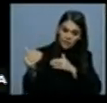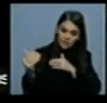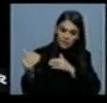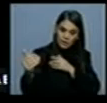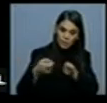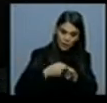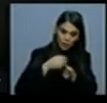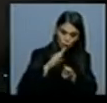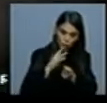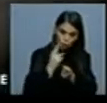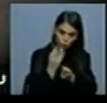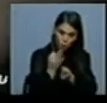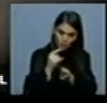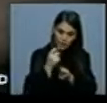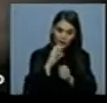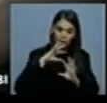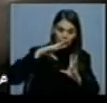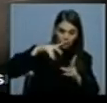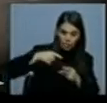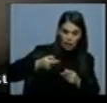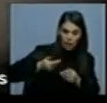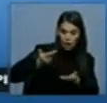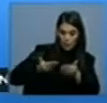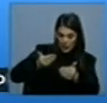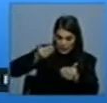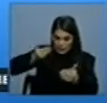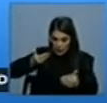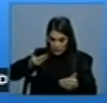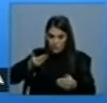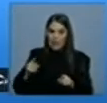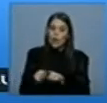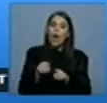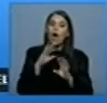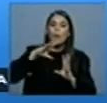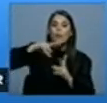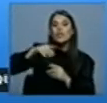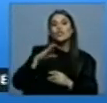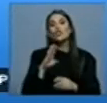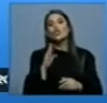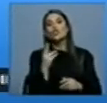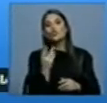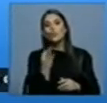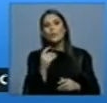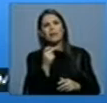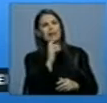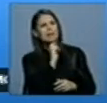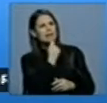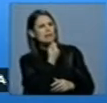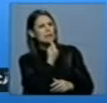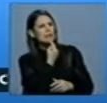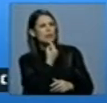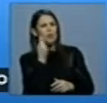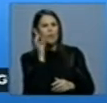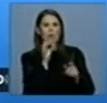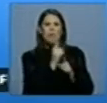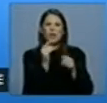Júpiter, do que atrás. Giram à volta do Sol, tal como Júpiter, no mesmo plano, ok? E sempre foi um dos mistérios da astronomia perceber porque é que há muitos mais à frente do